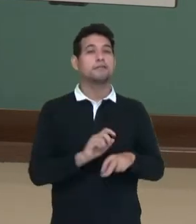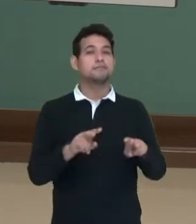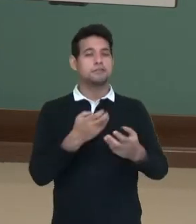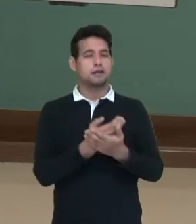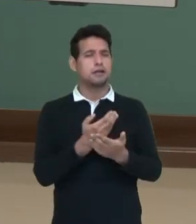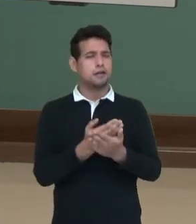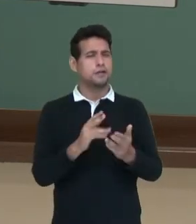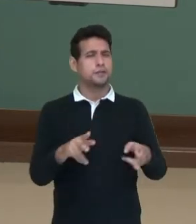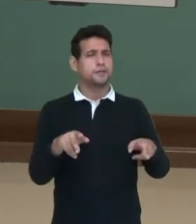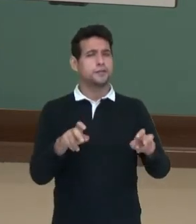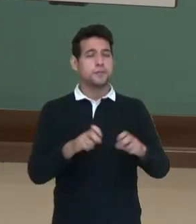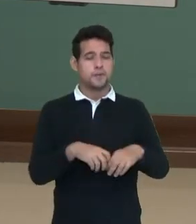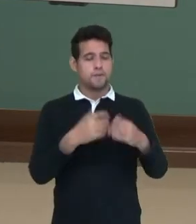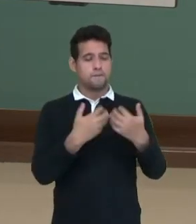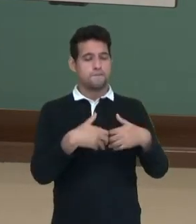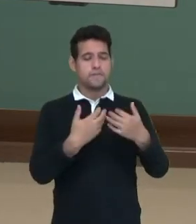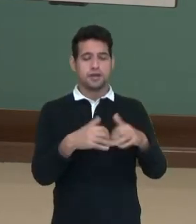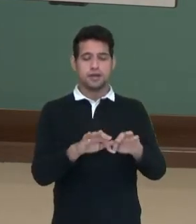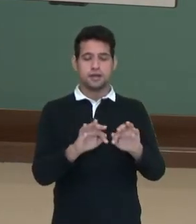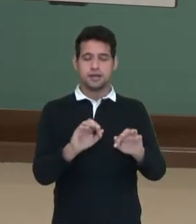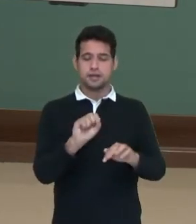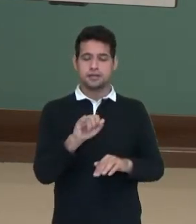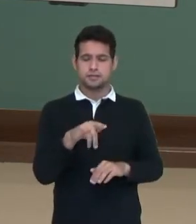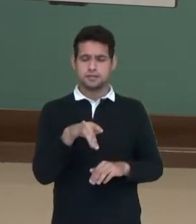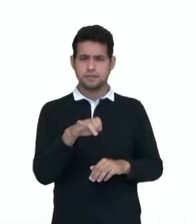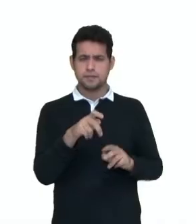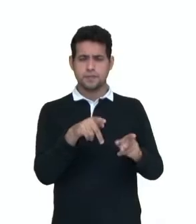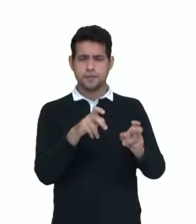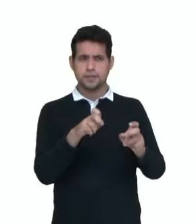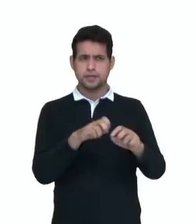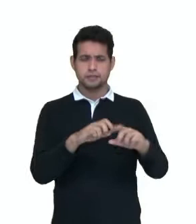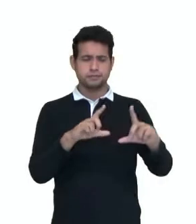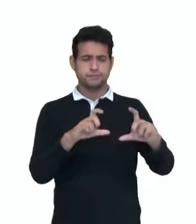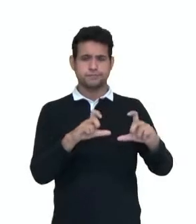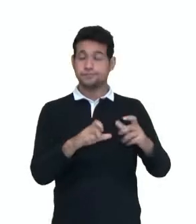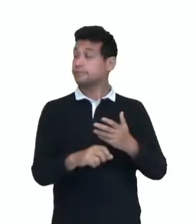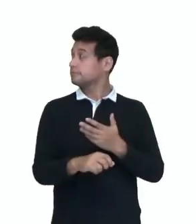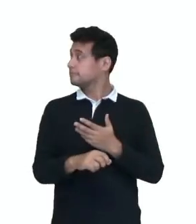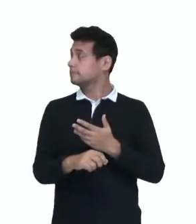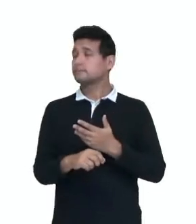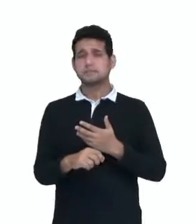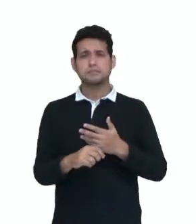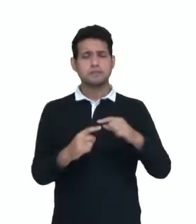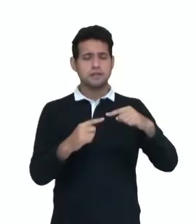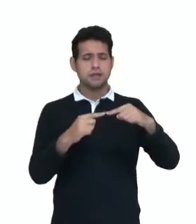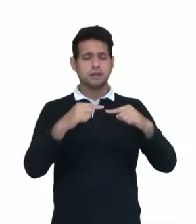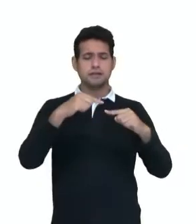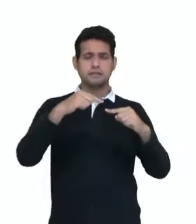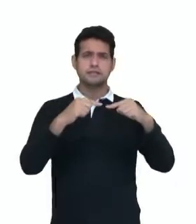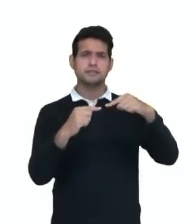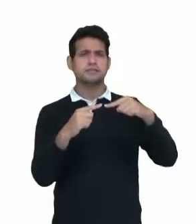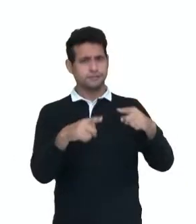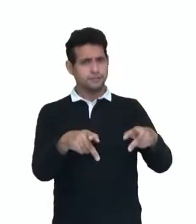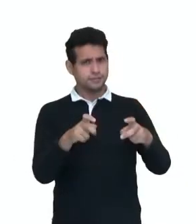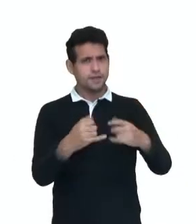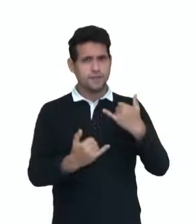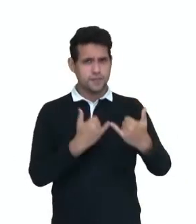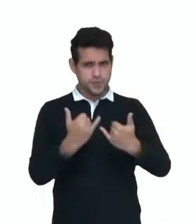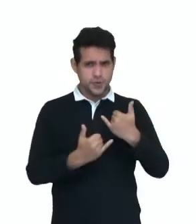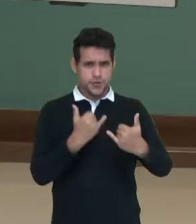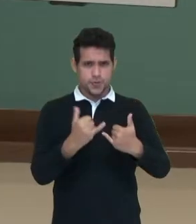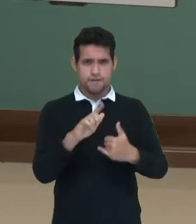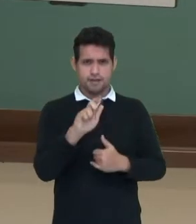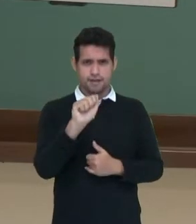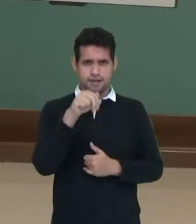aula de hoje sobre máquinas simples. Observando esta imagem aqui, quero perguntar para você. Você já brincou